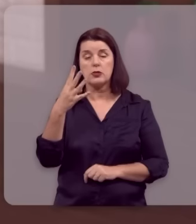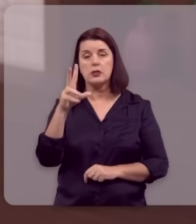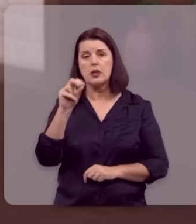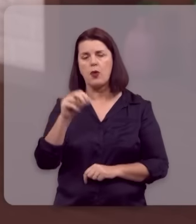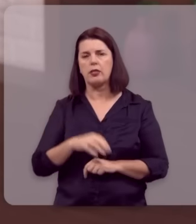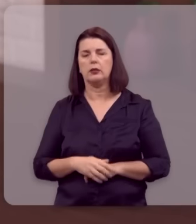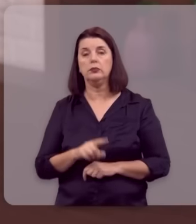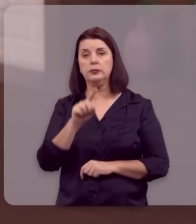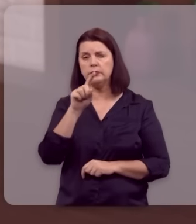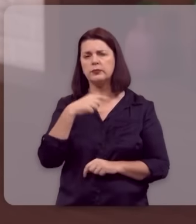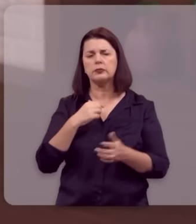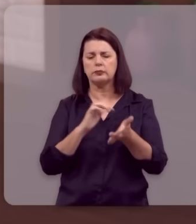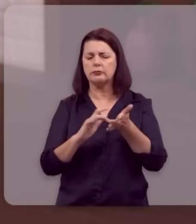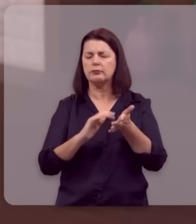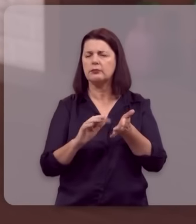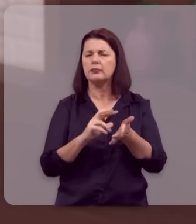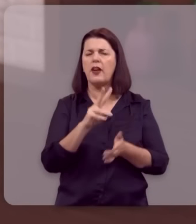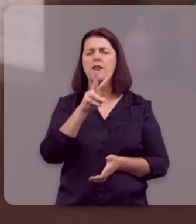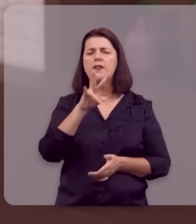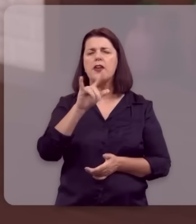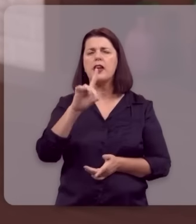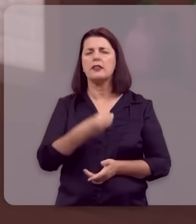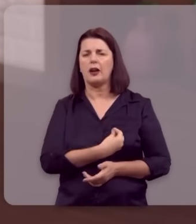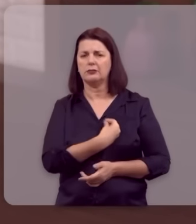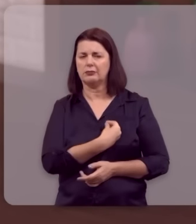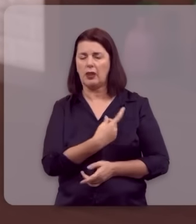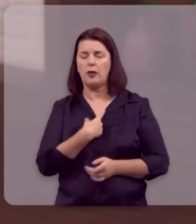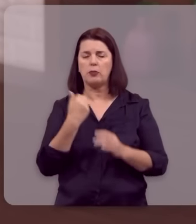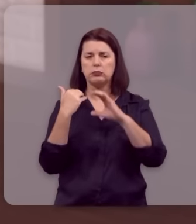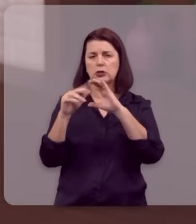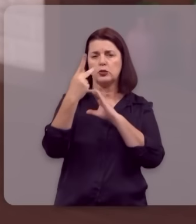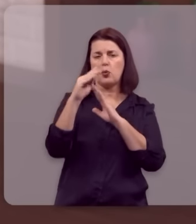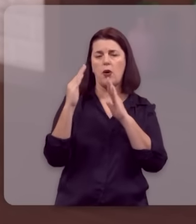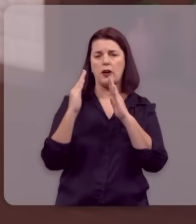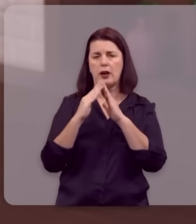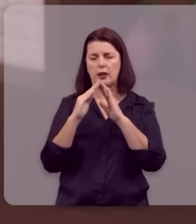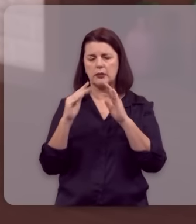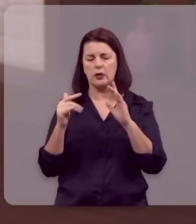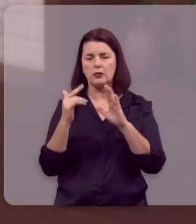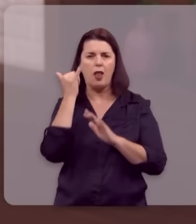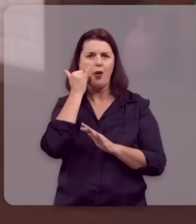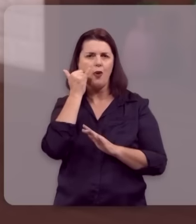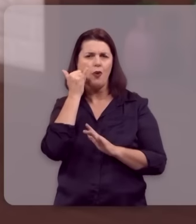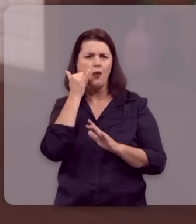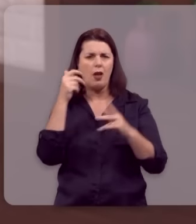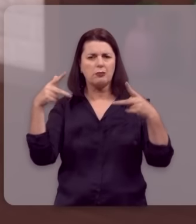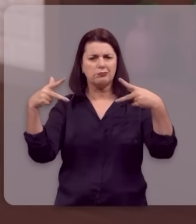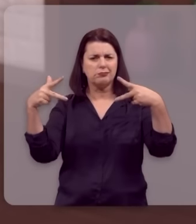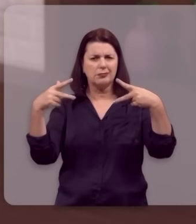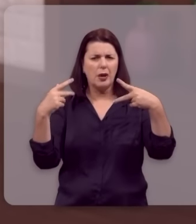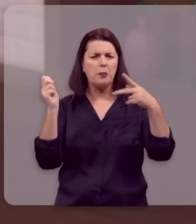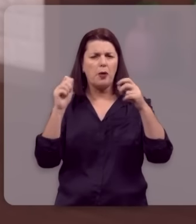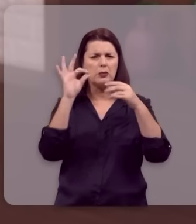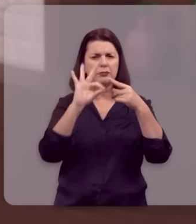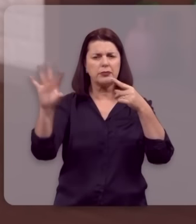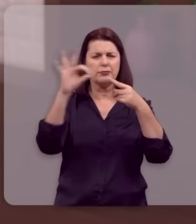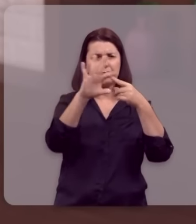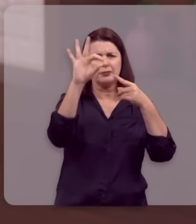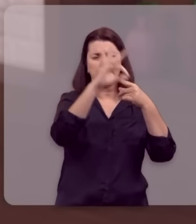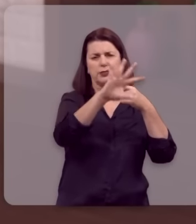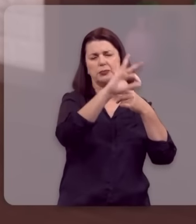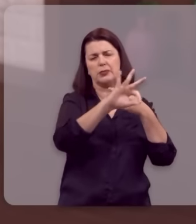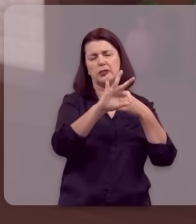11-947-18-9450. Você vai digitar a palavra vida e nós vamos enviar para você aí na sua casa, no seu telefone, o programa de hoje para você compartilhar com